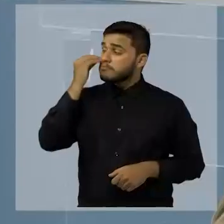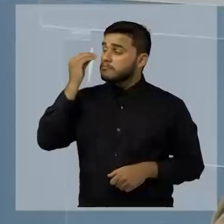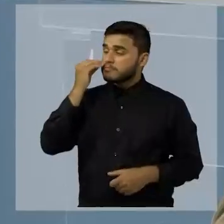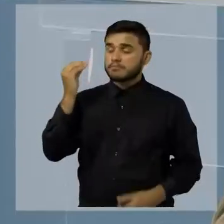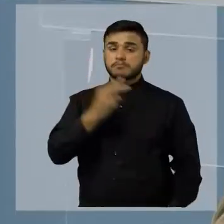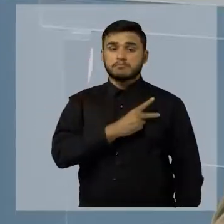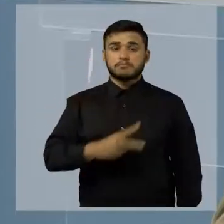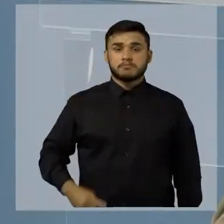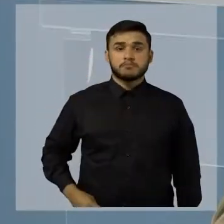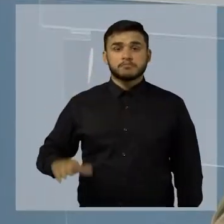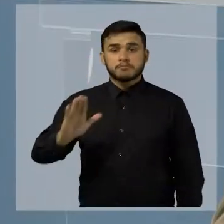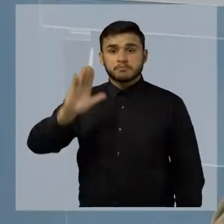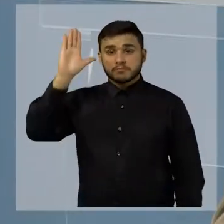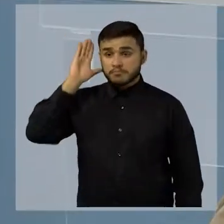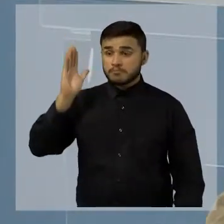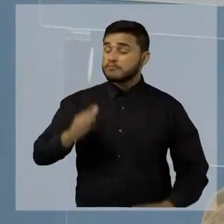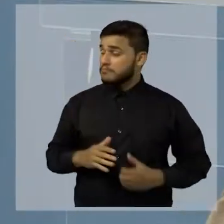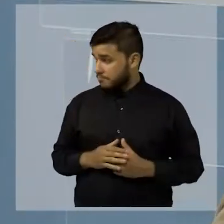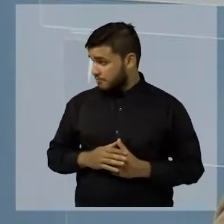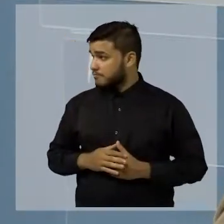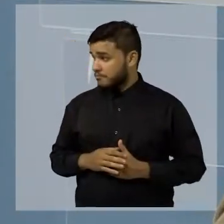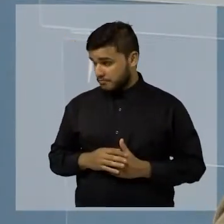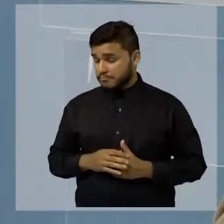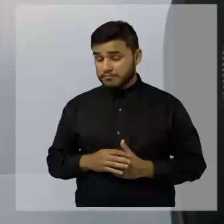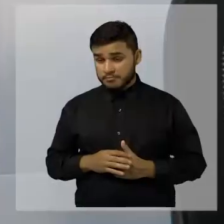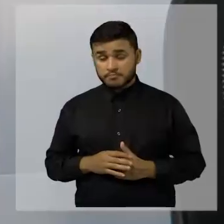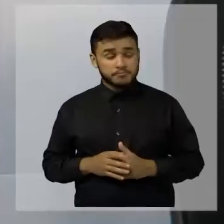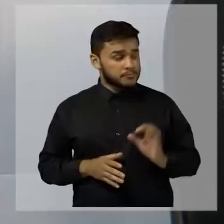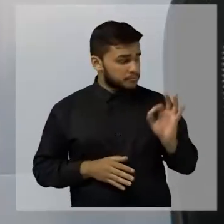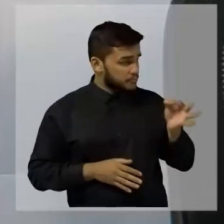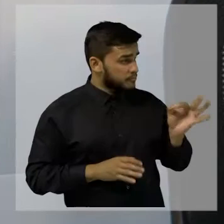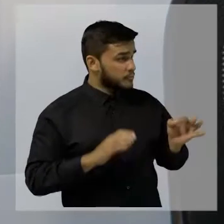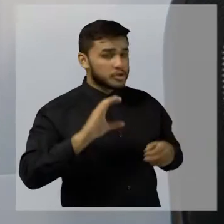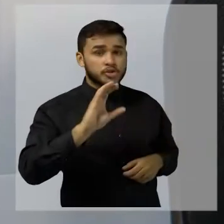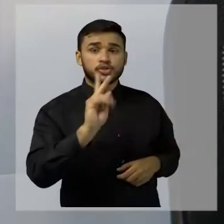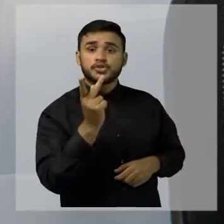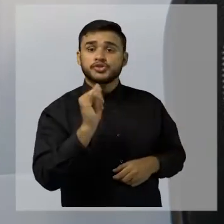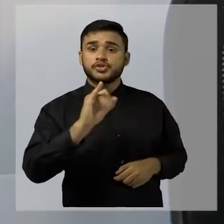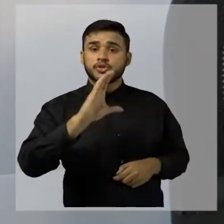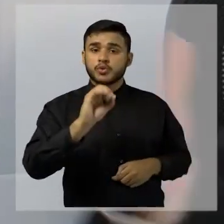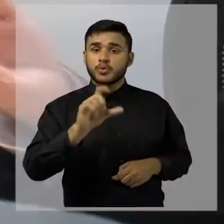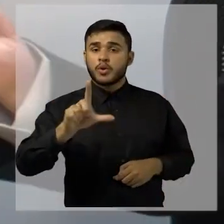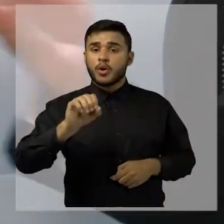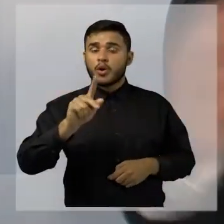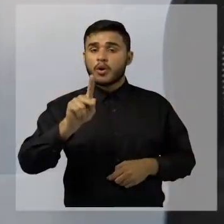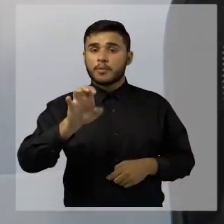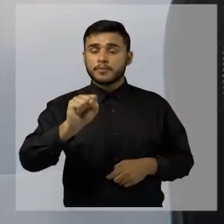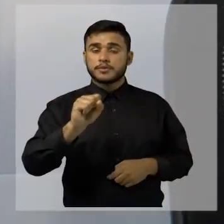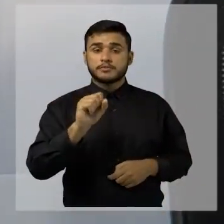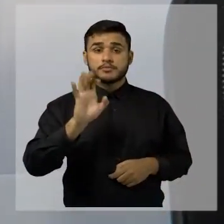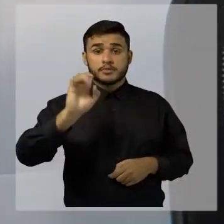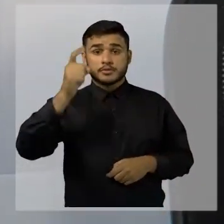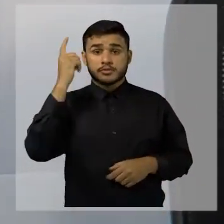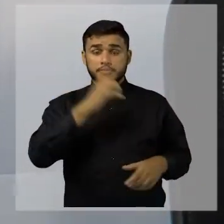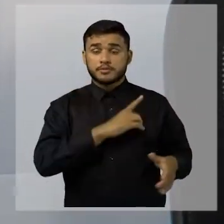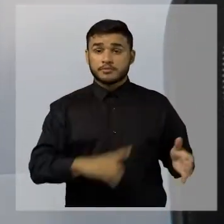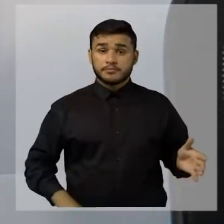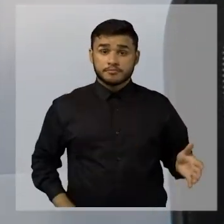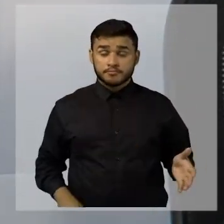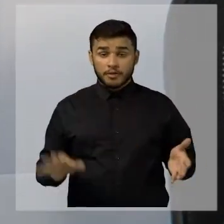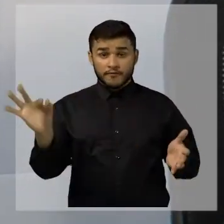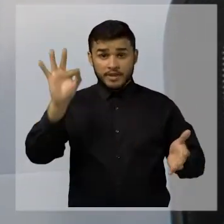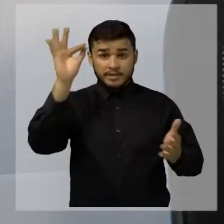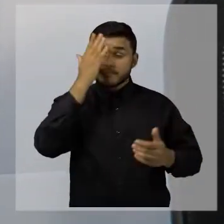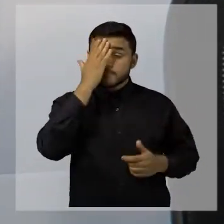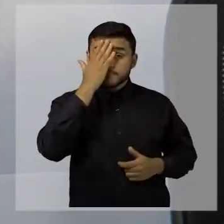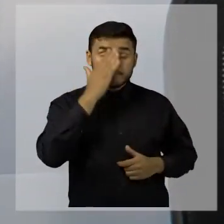né? Exatamente. Esse aí eu acho que é fundamental. O ex-deputado estadual e federal,